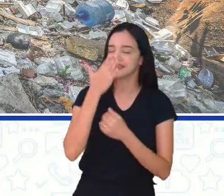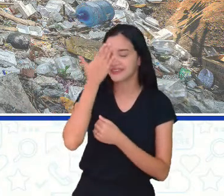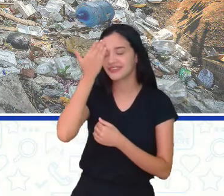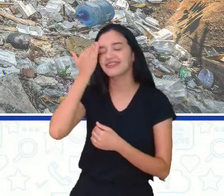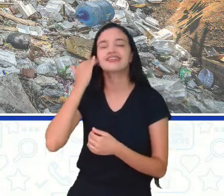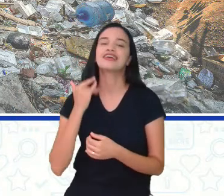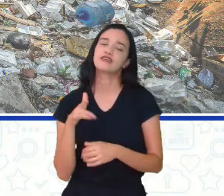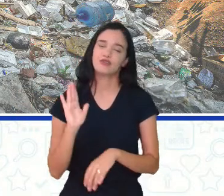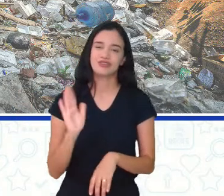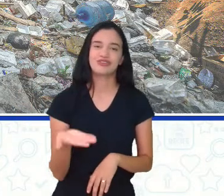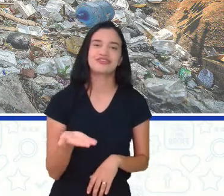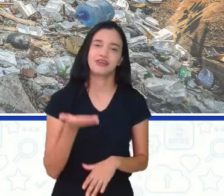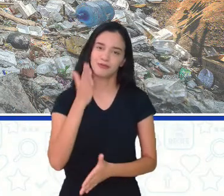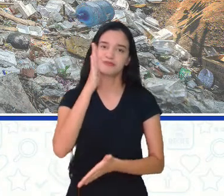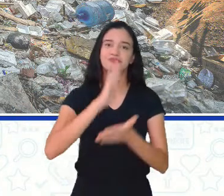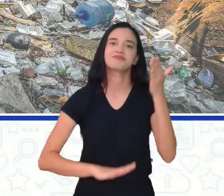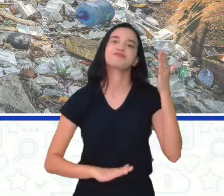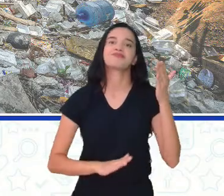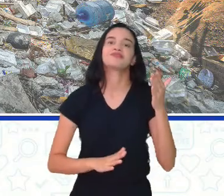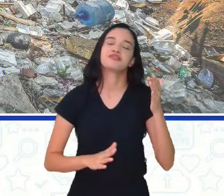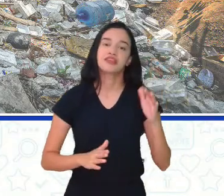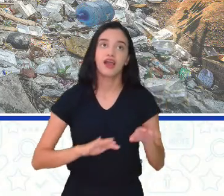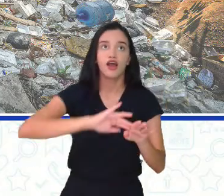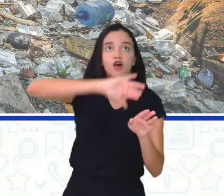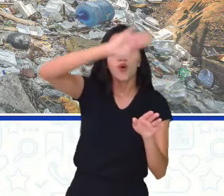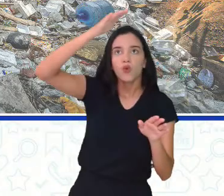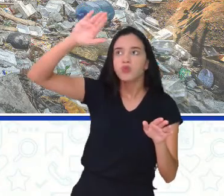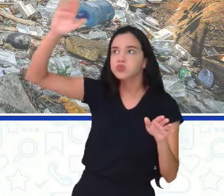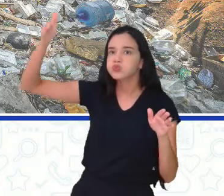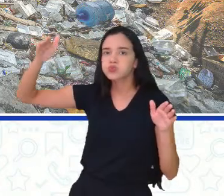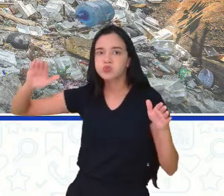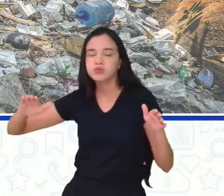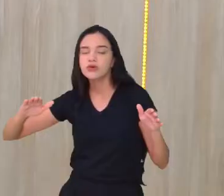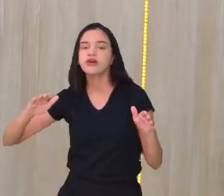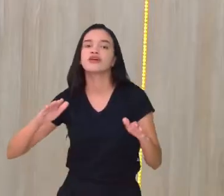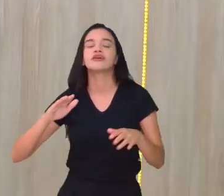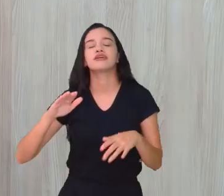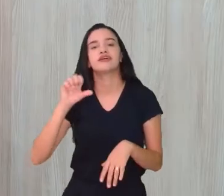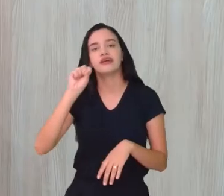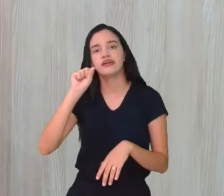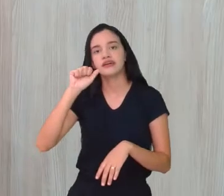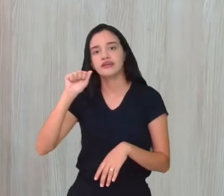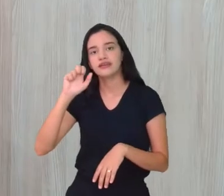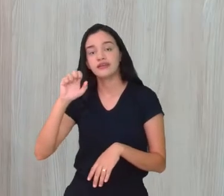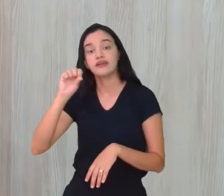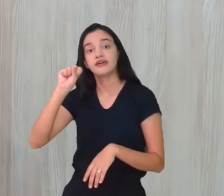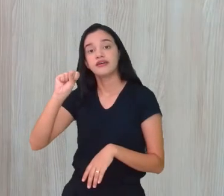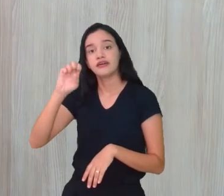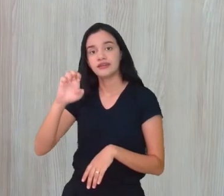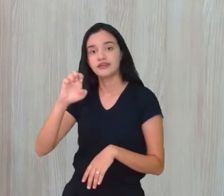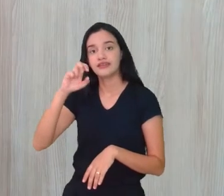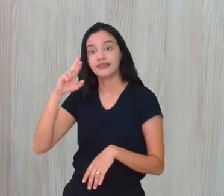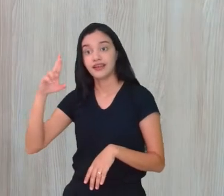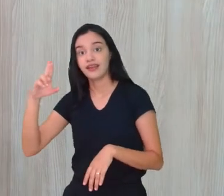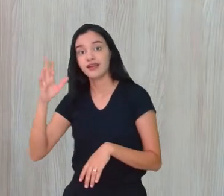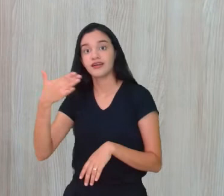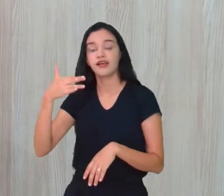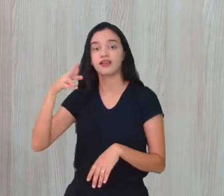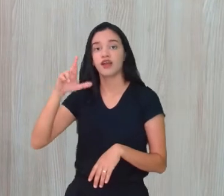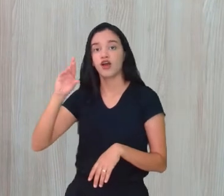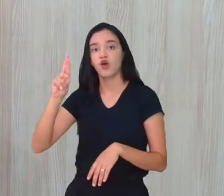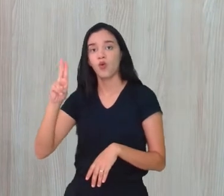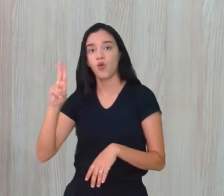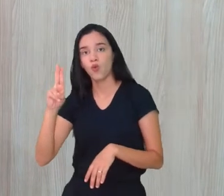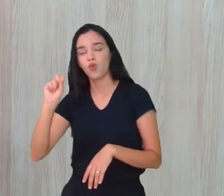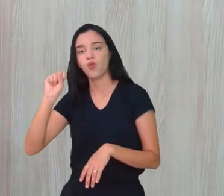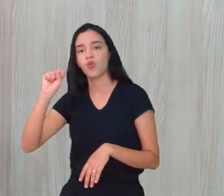ali. Já, Serra das Russas, viajei muito pela Serra das Tá Russas. bom, hein? No momento em